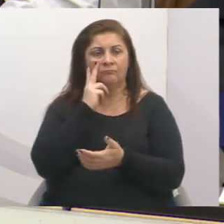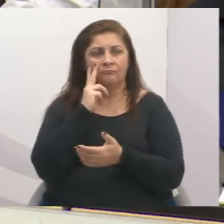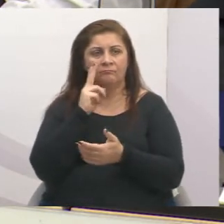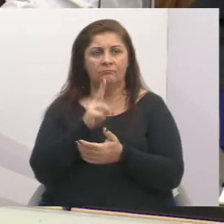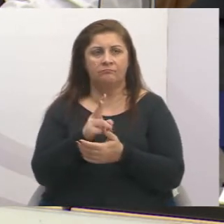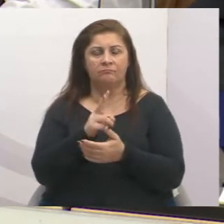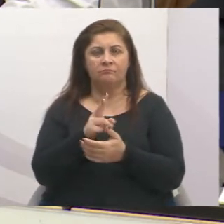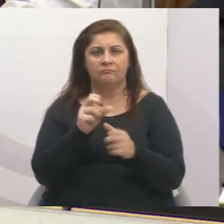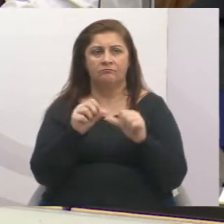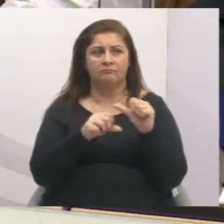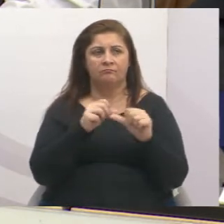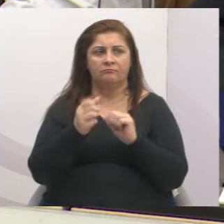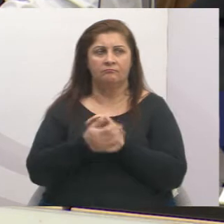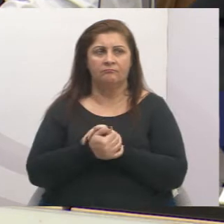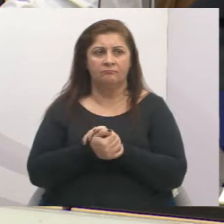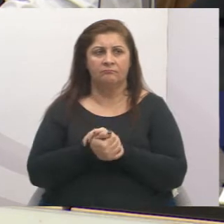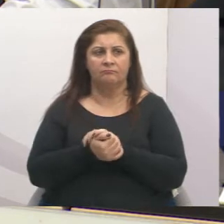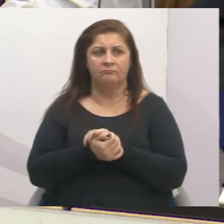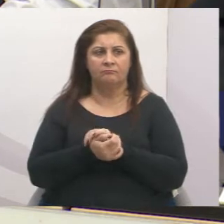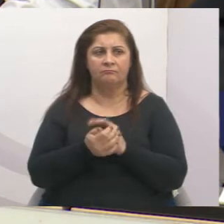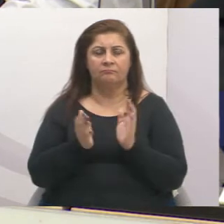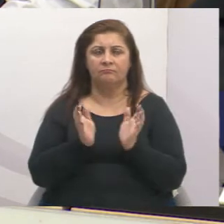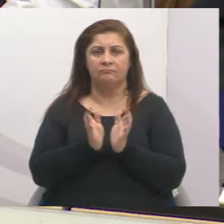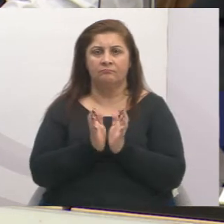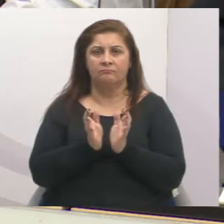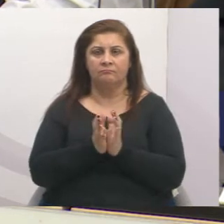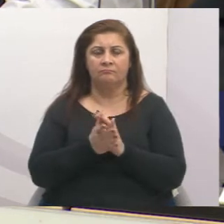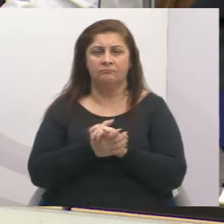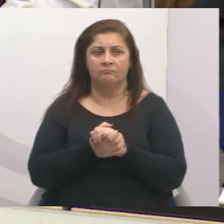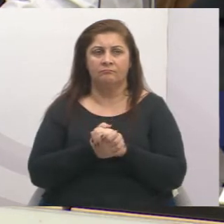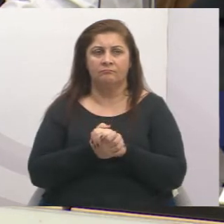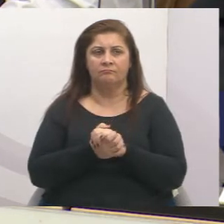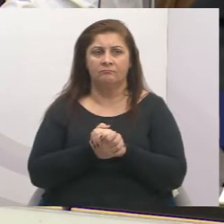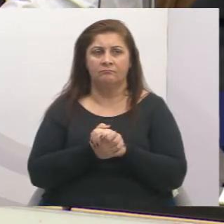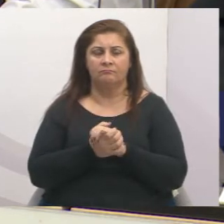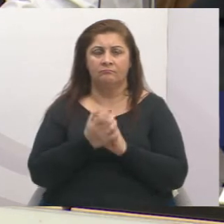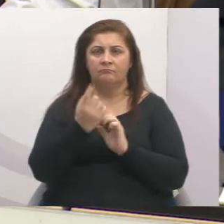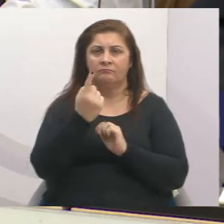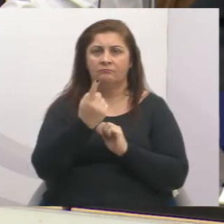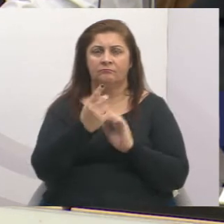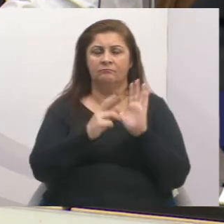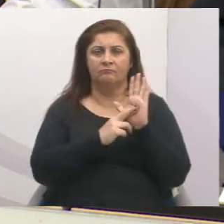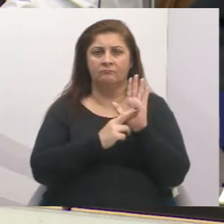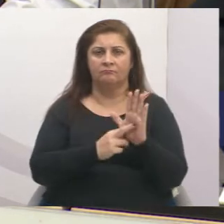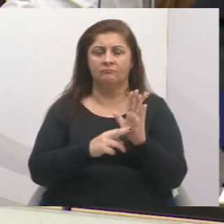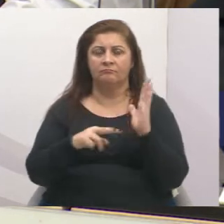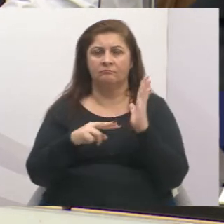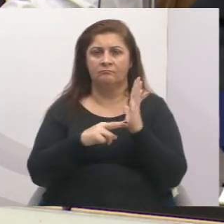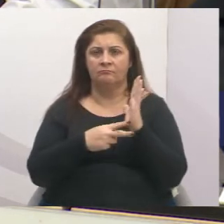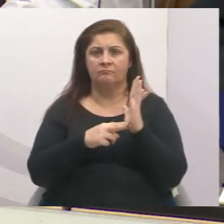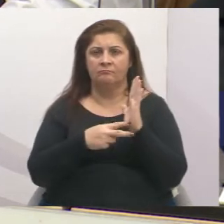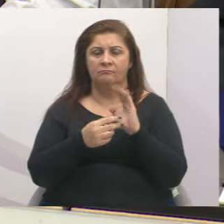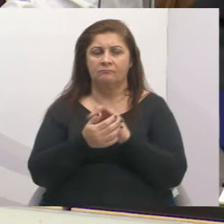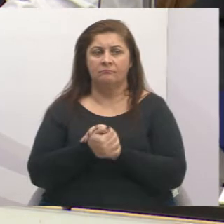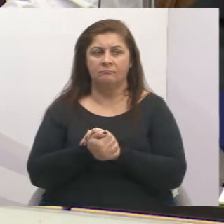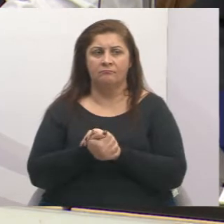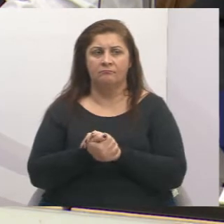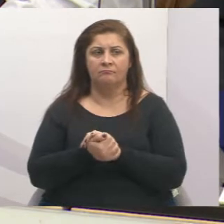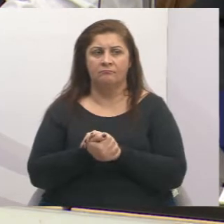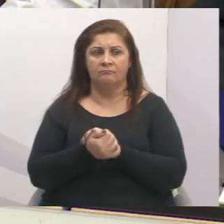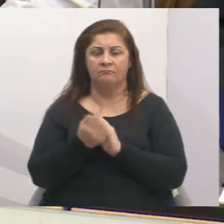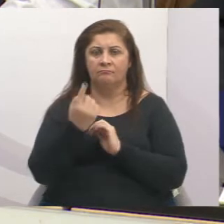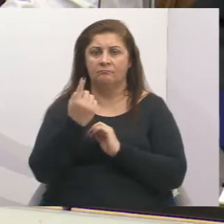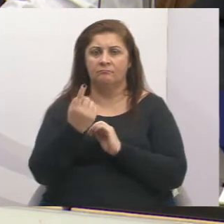essa reforma e que essa comissão seja composta, né, por um representante do Sindicato dos Servidores Públicos Municipais,